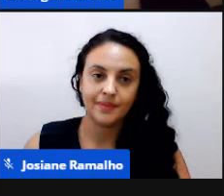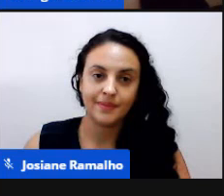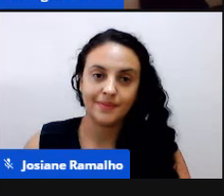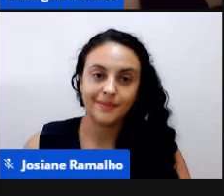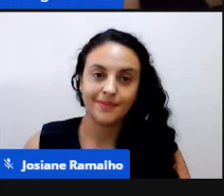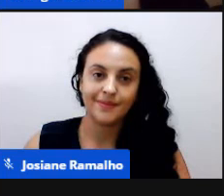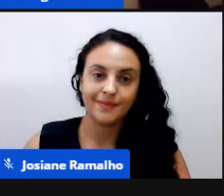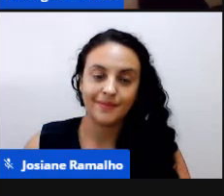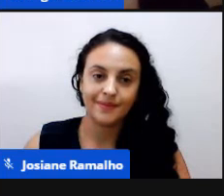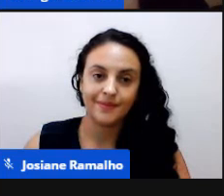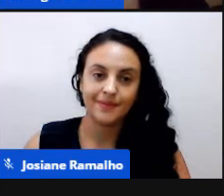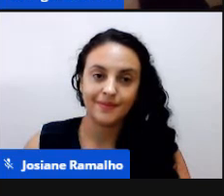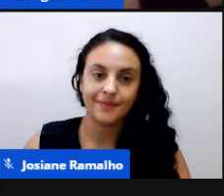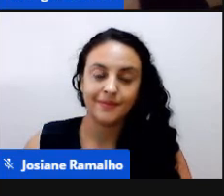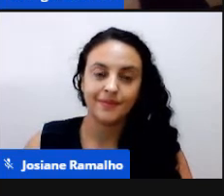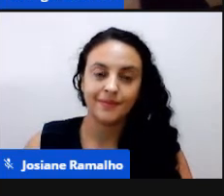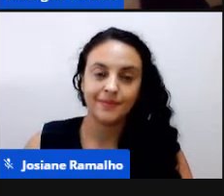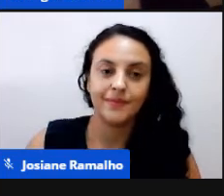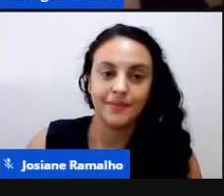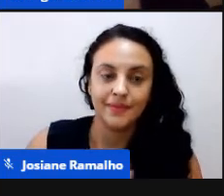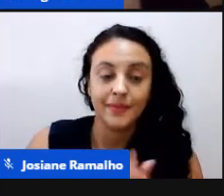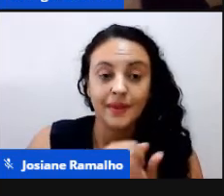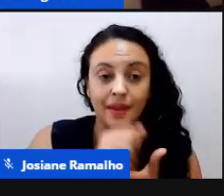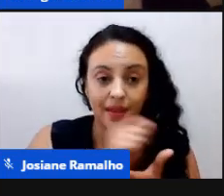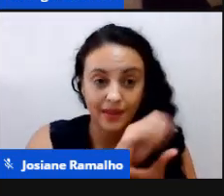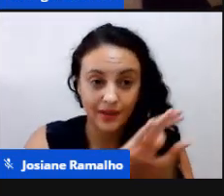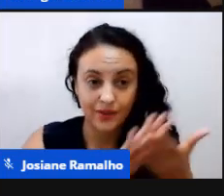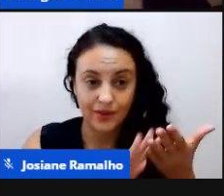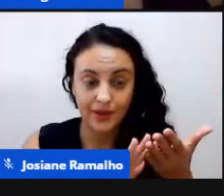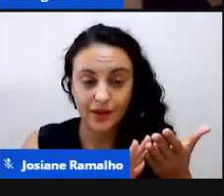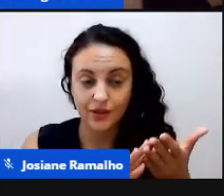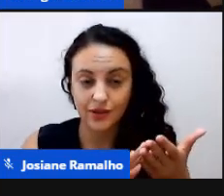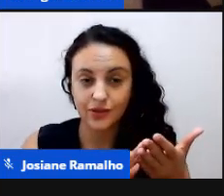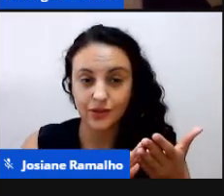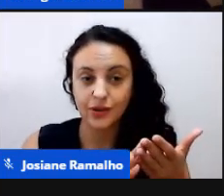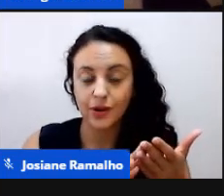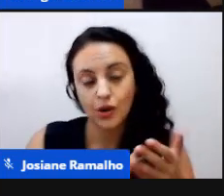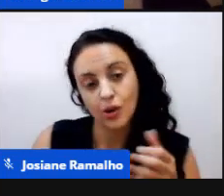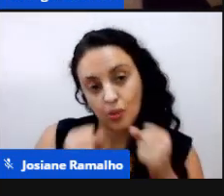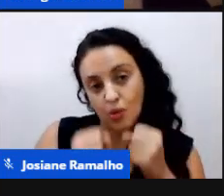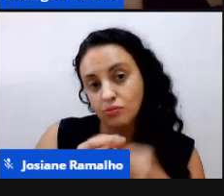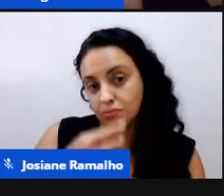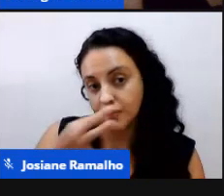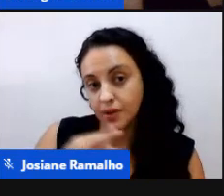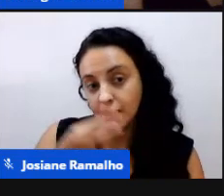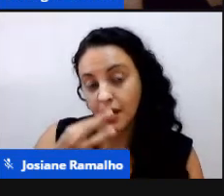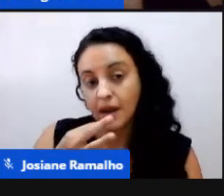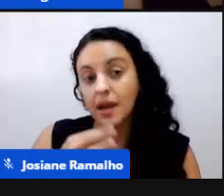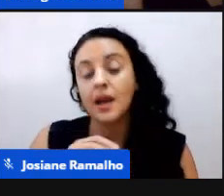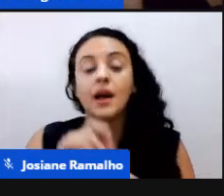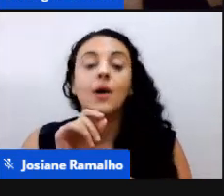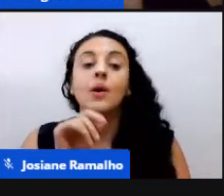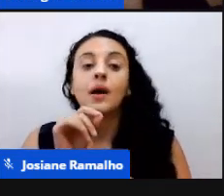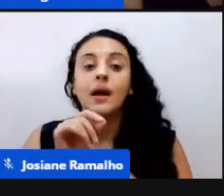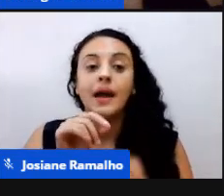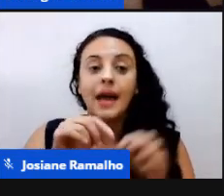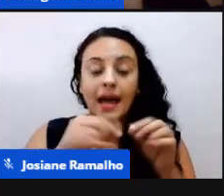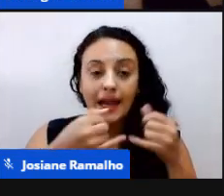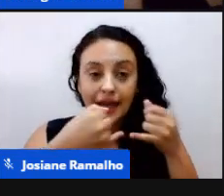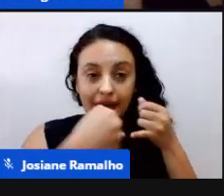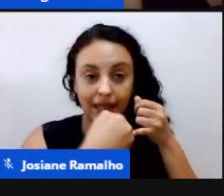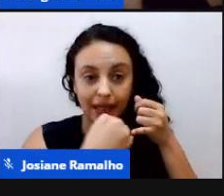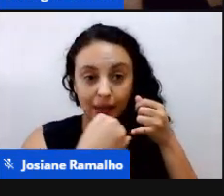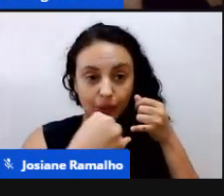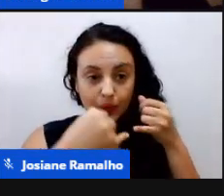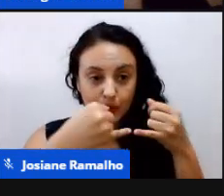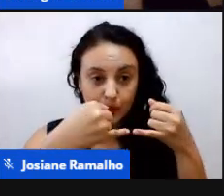Uma outra atividade dentro deste campo de experiência que podemos sugerir é o caminhando sobre a linha. No vídeo a seguir, vocês